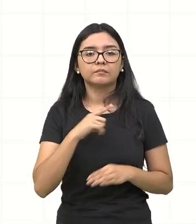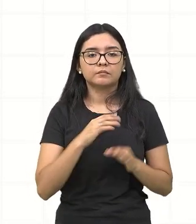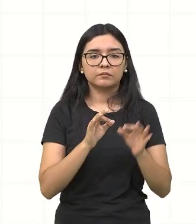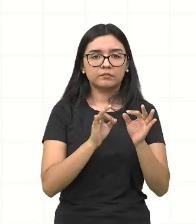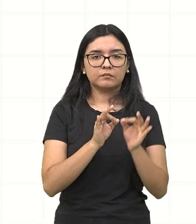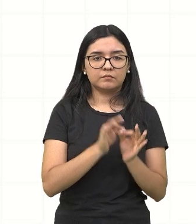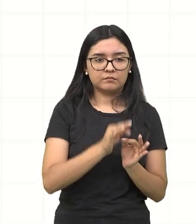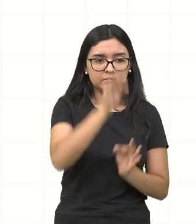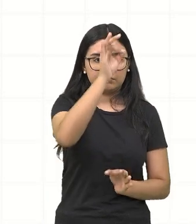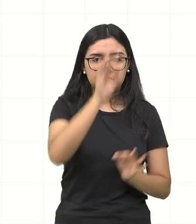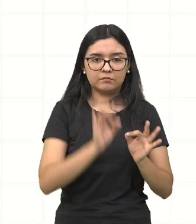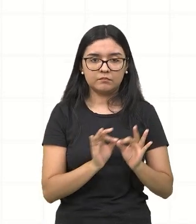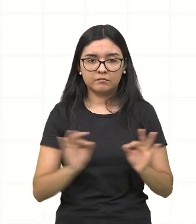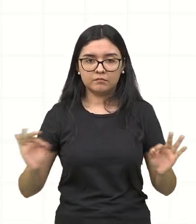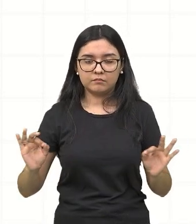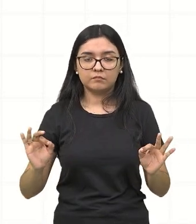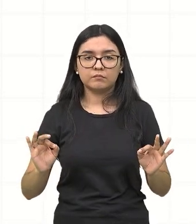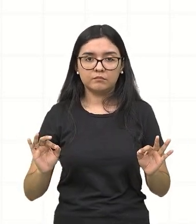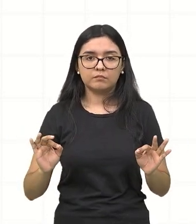um